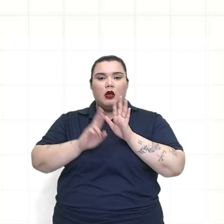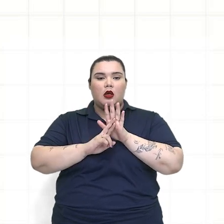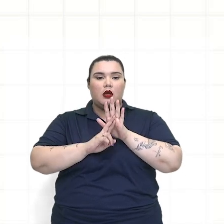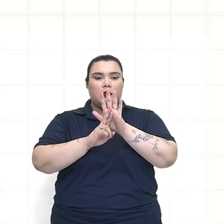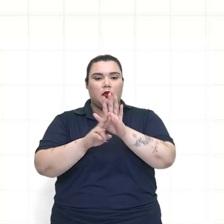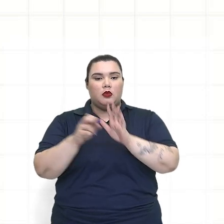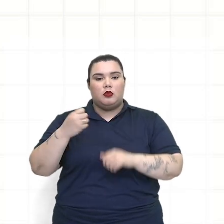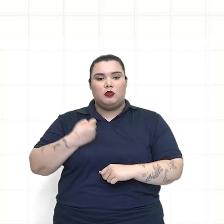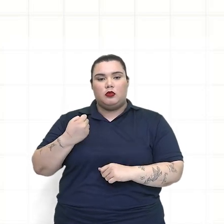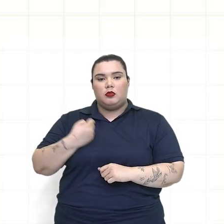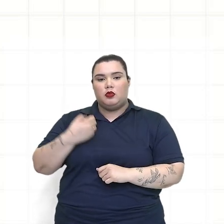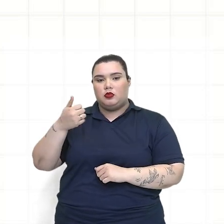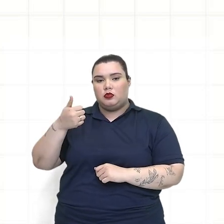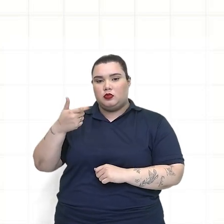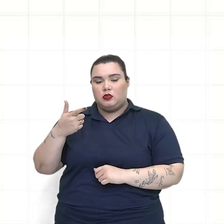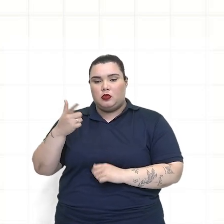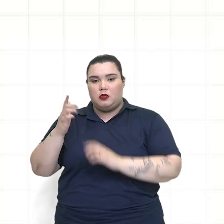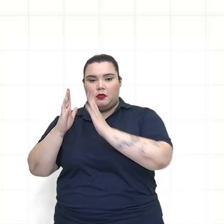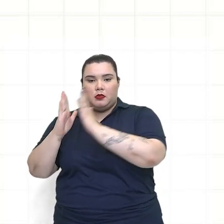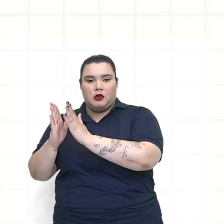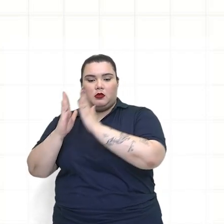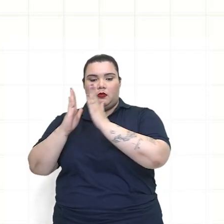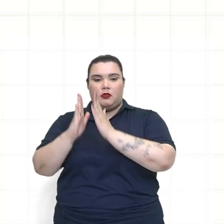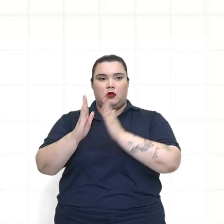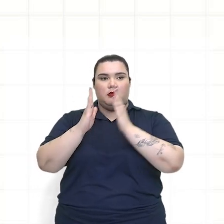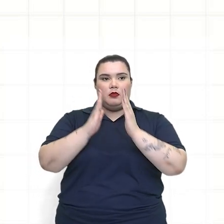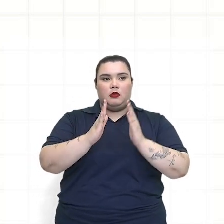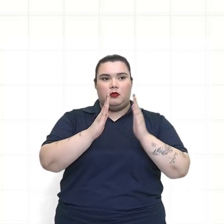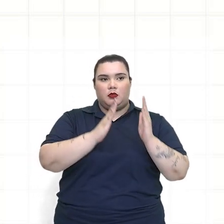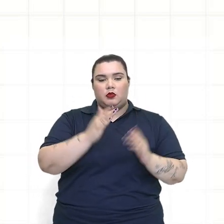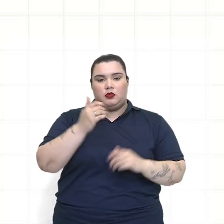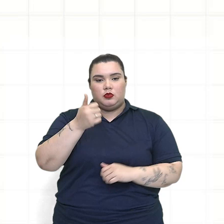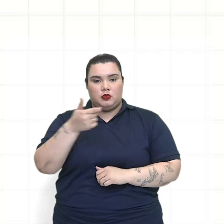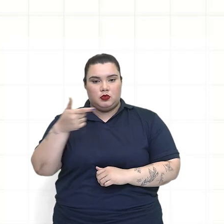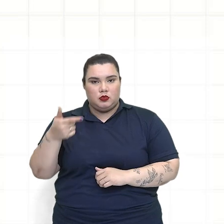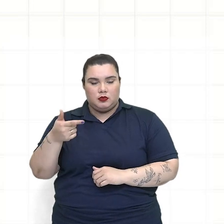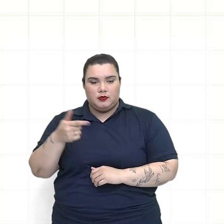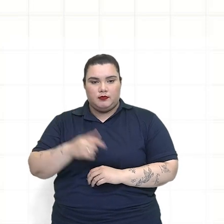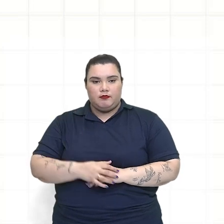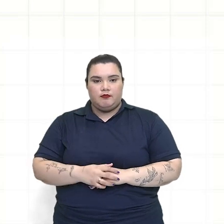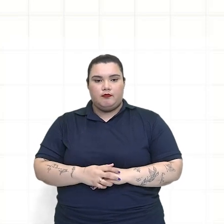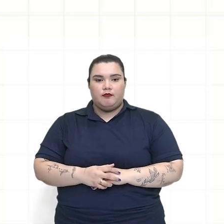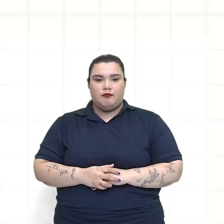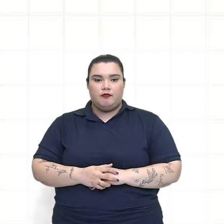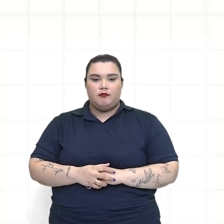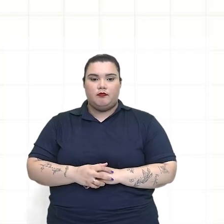o número 12, né, para cada parte aqui. Nós tivemos aqui,